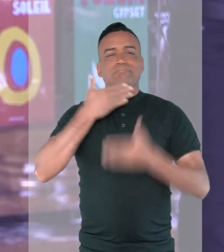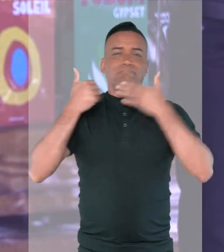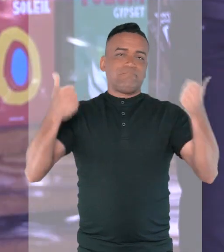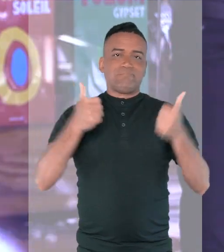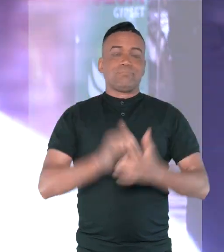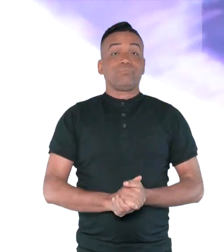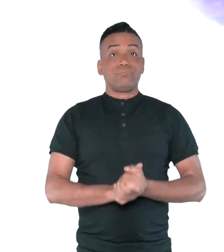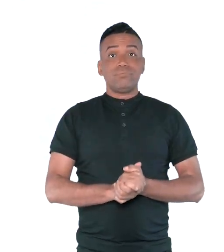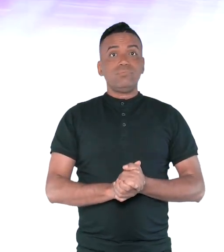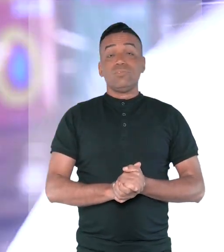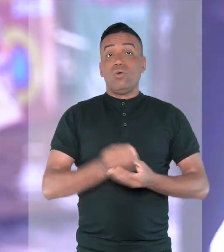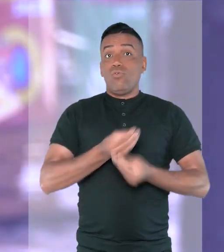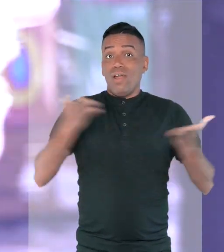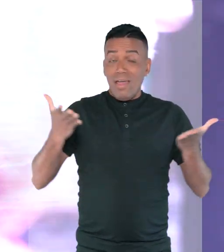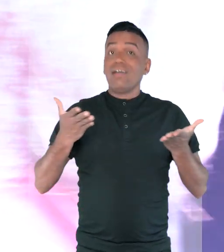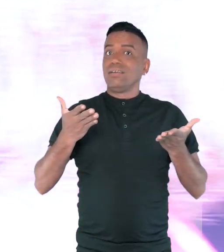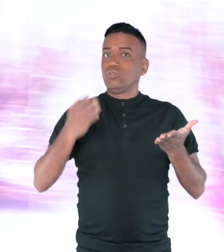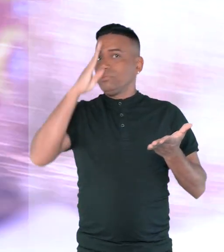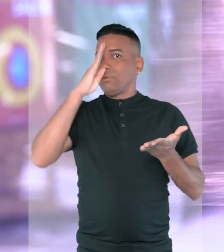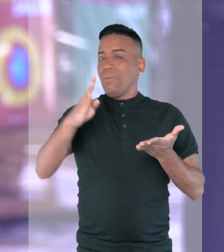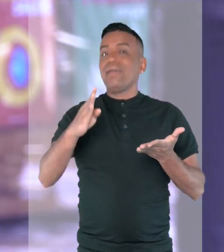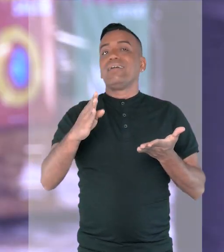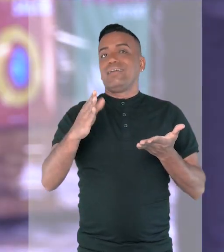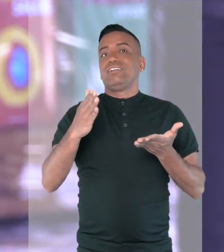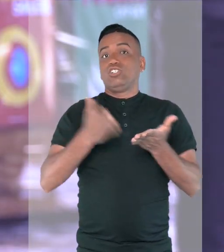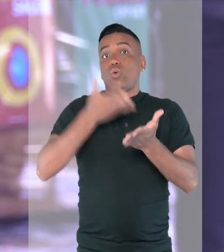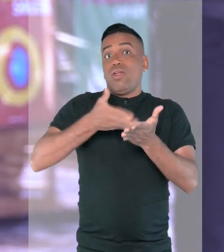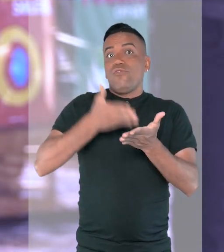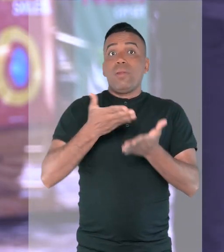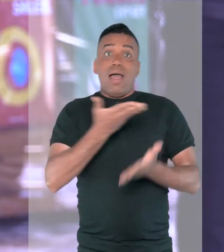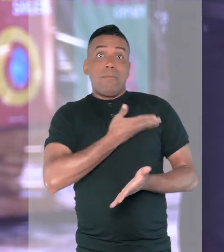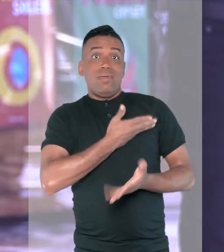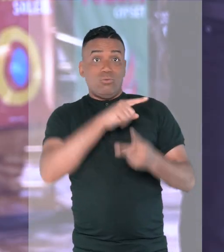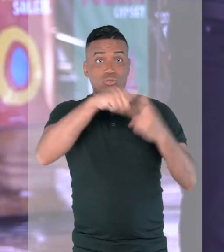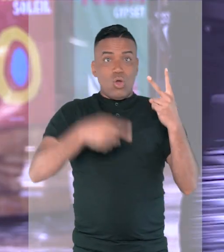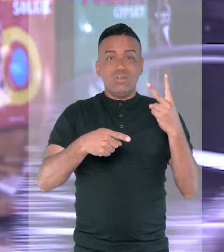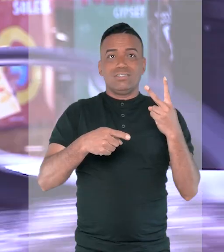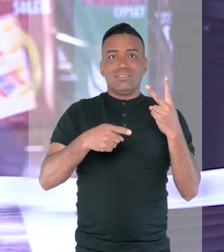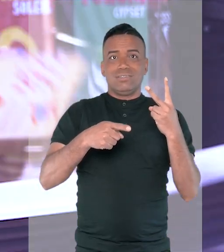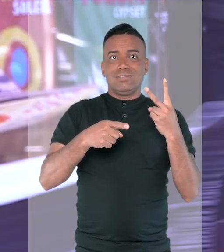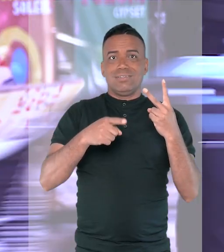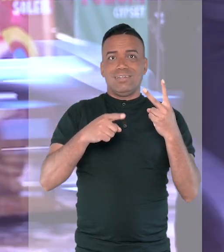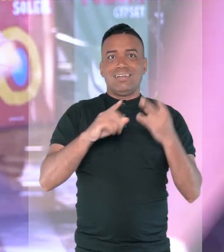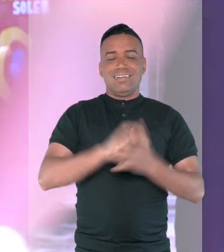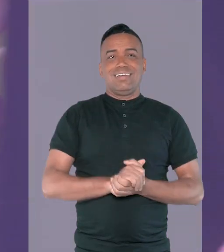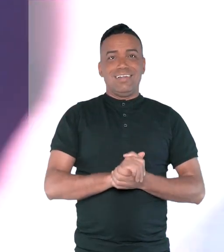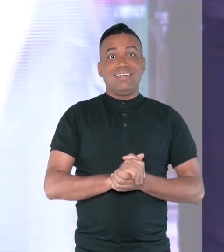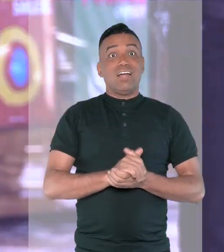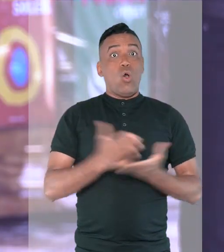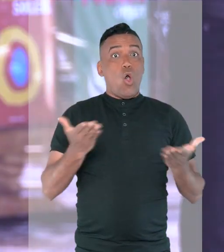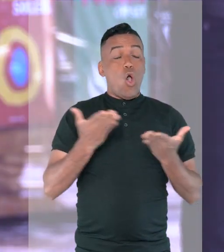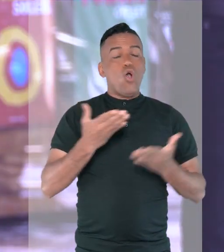melhor. Eu dedico esse livro principalmente para os meus 2 melhores amigos, que são separados por uma